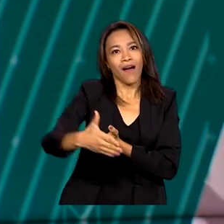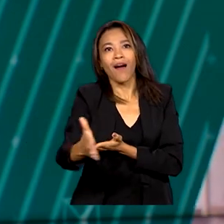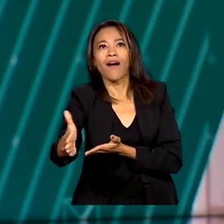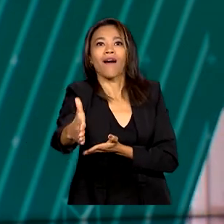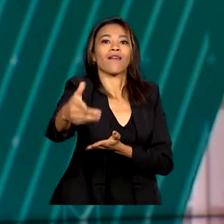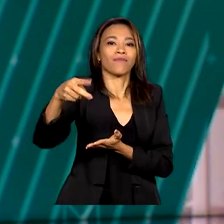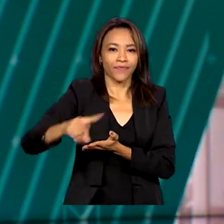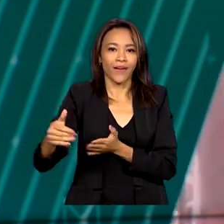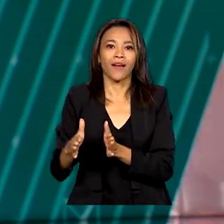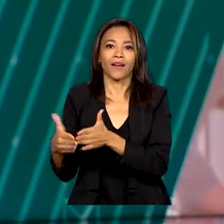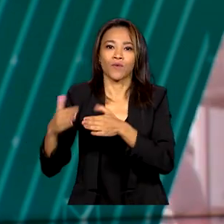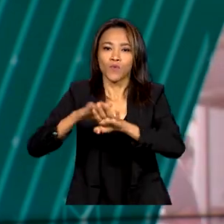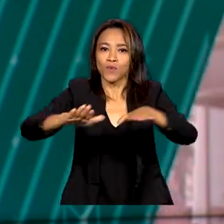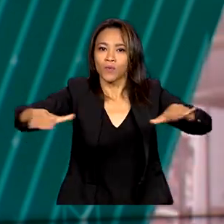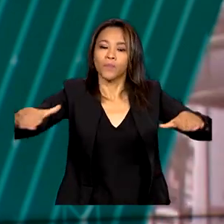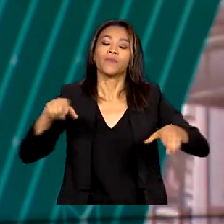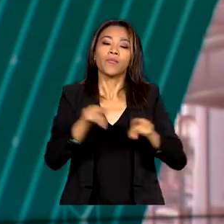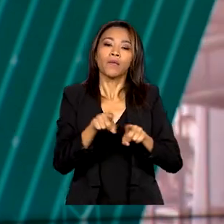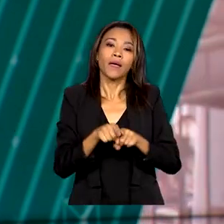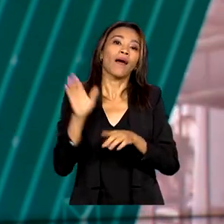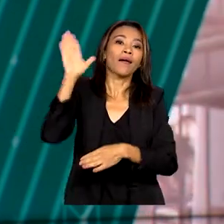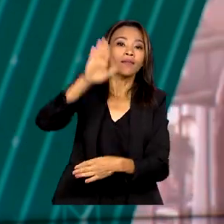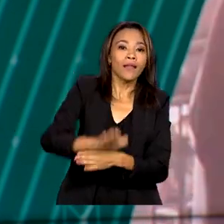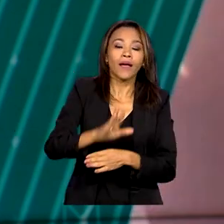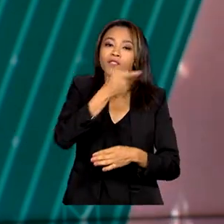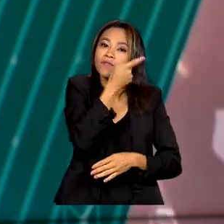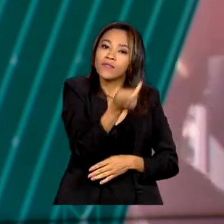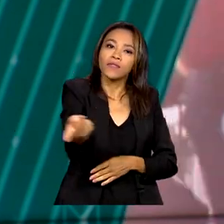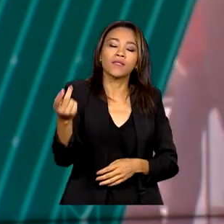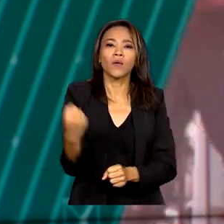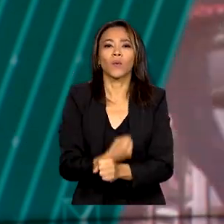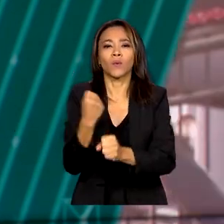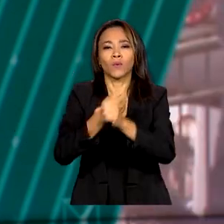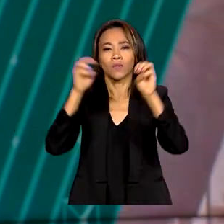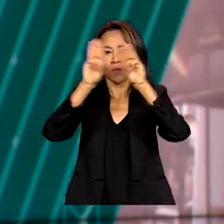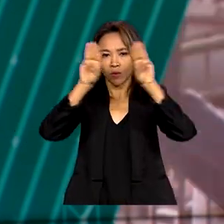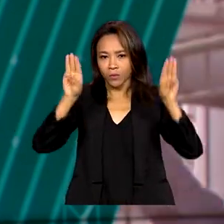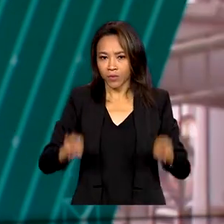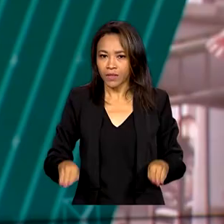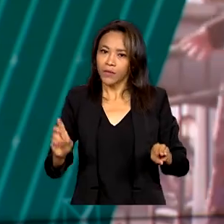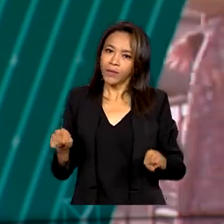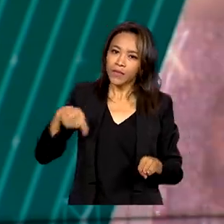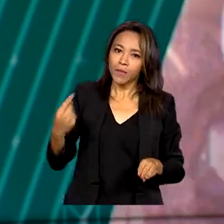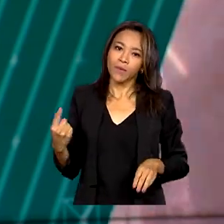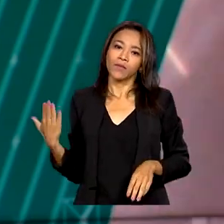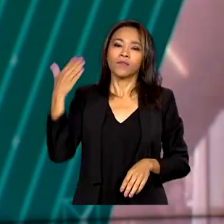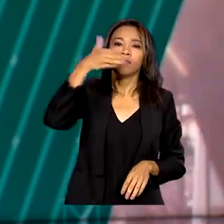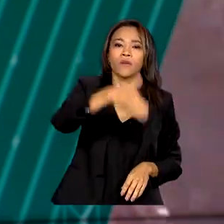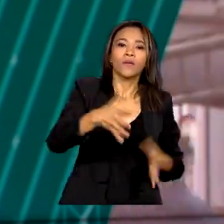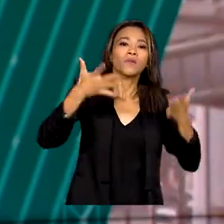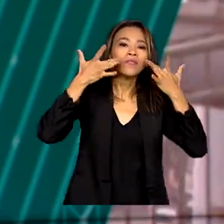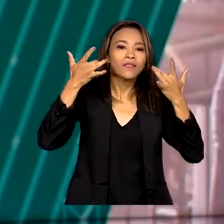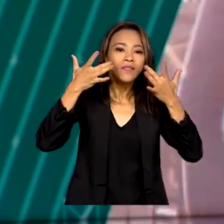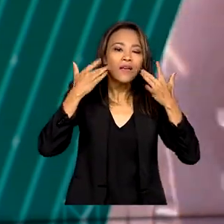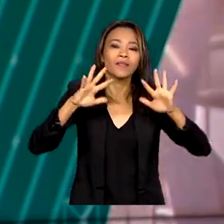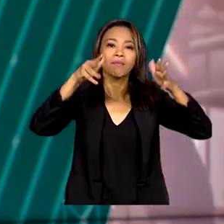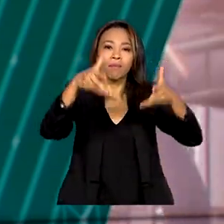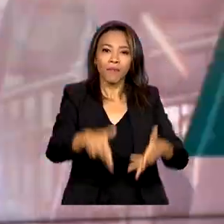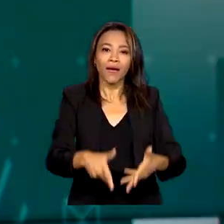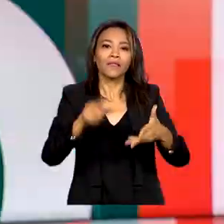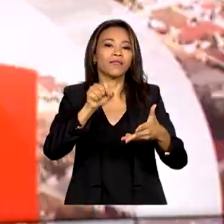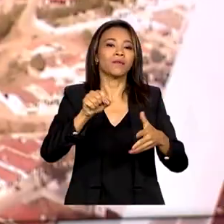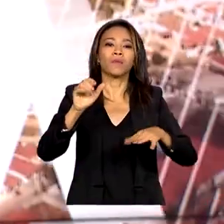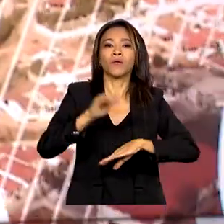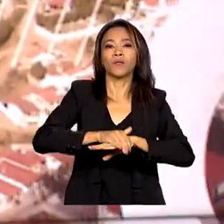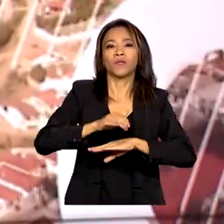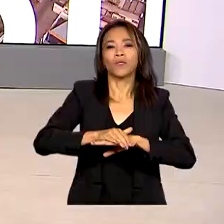o presidente Lula visita as obras de reconstrução do Museu Nacional e vai ao Teatro Municipal municipal, onde participa de um ato pelo